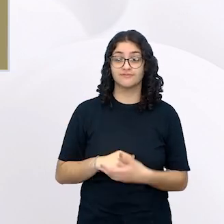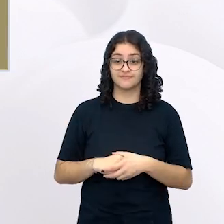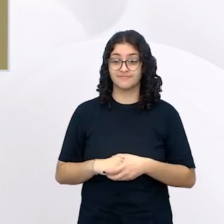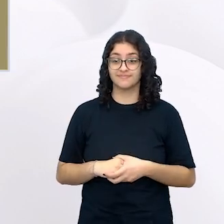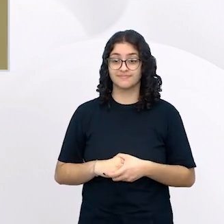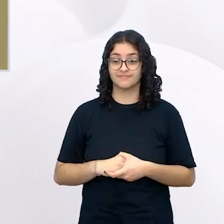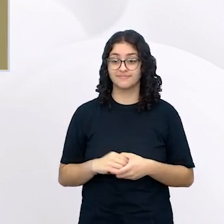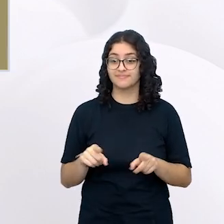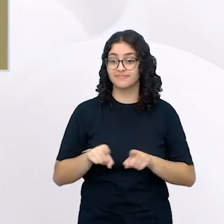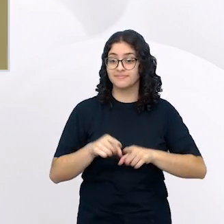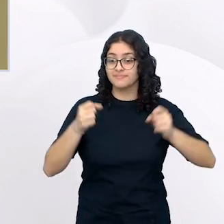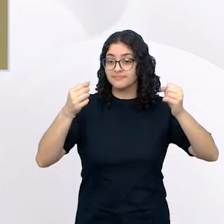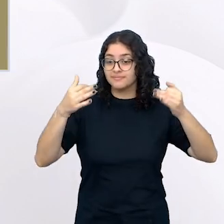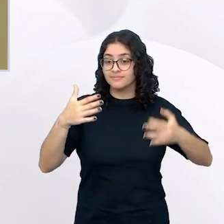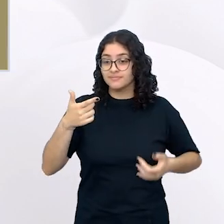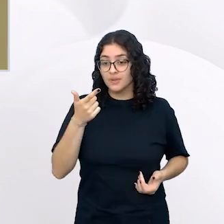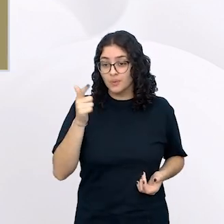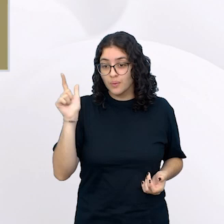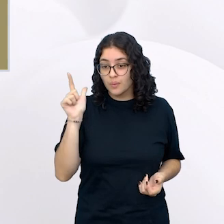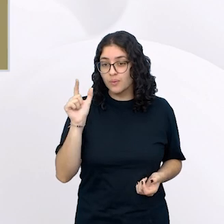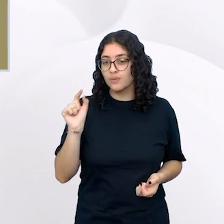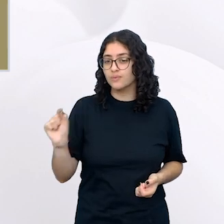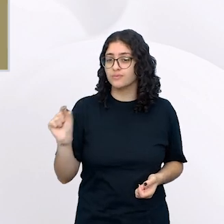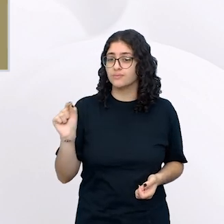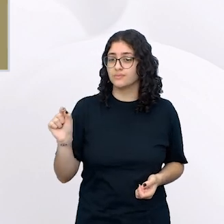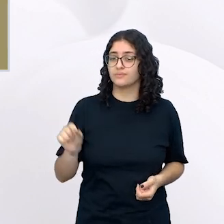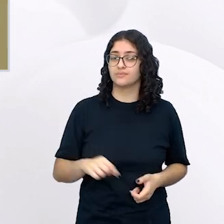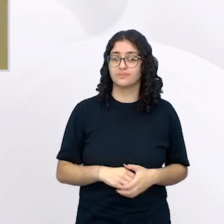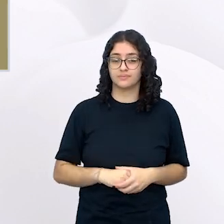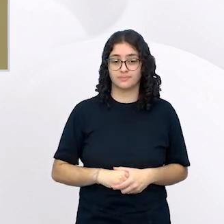E vamos falando aí, que nos próximos aí...